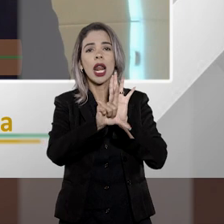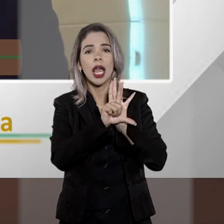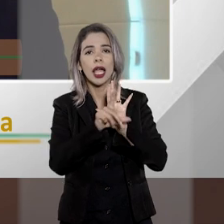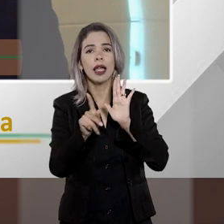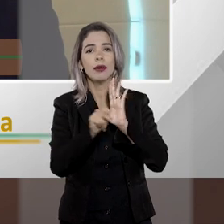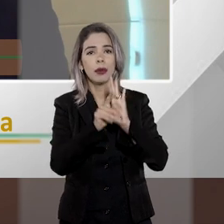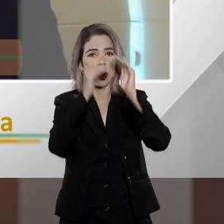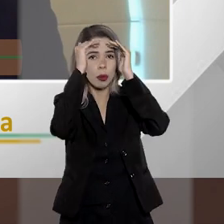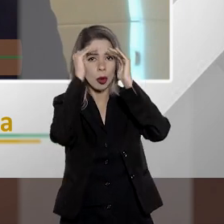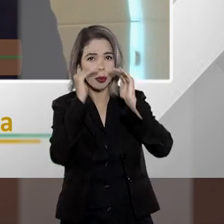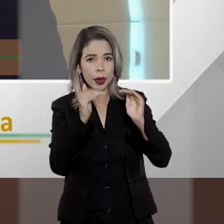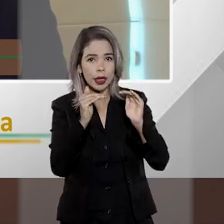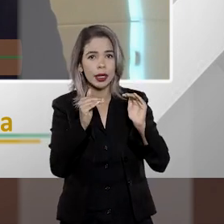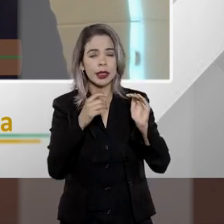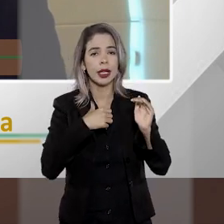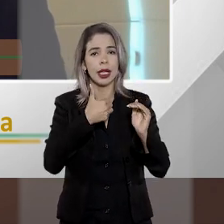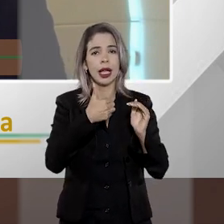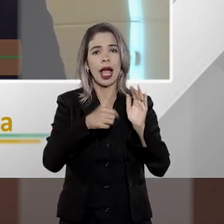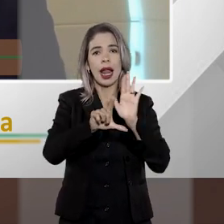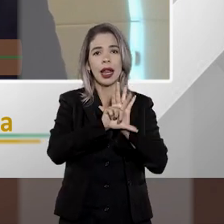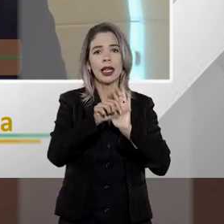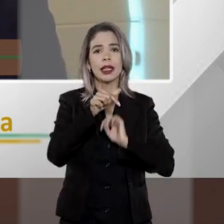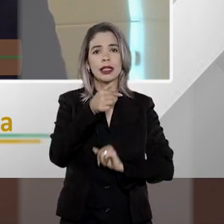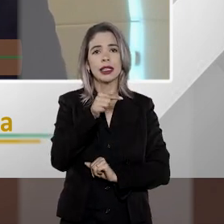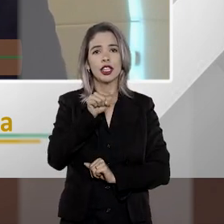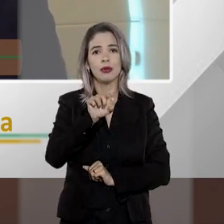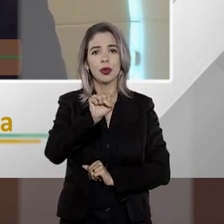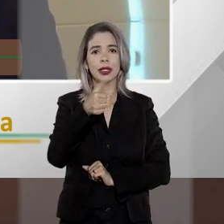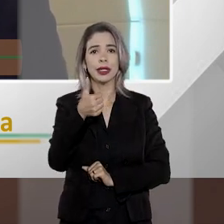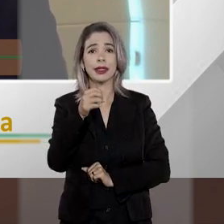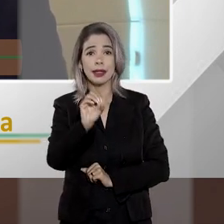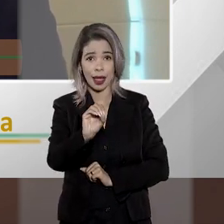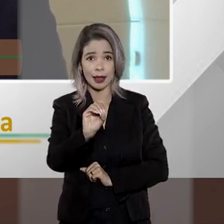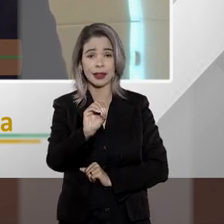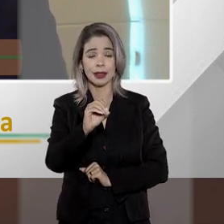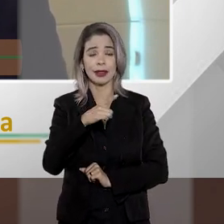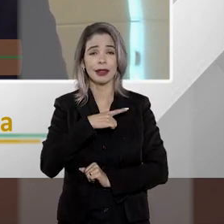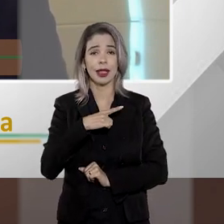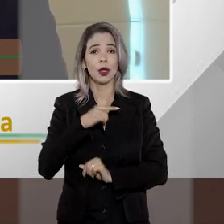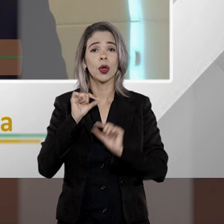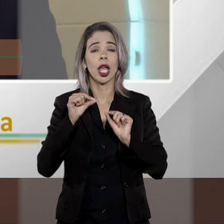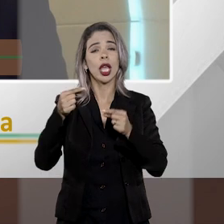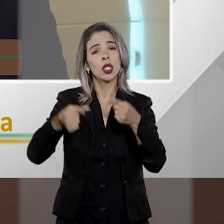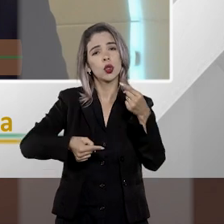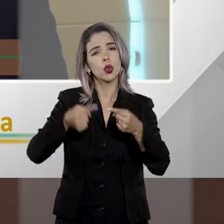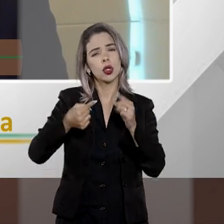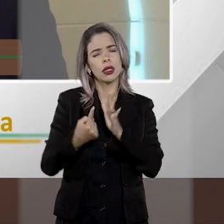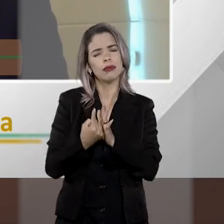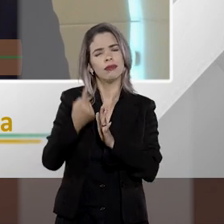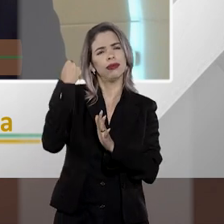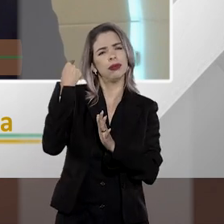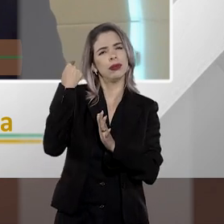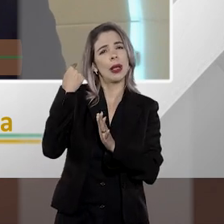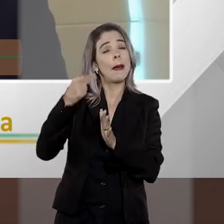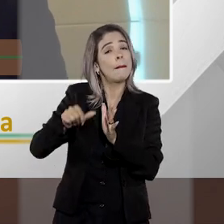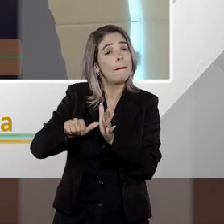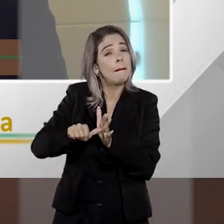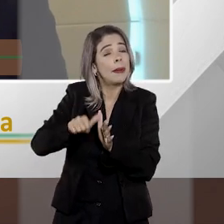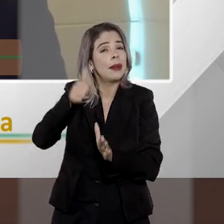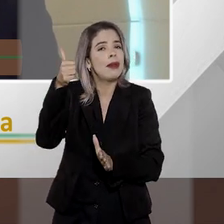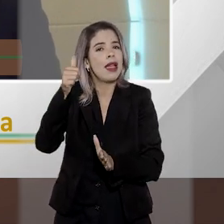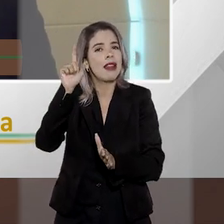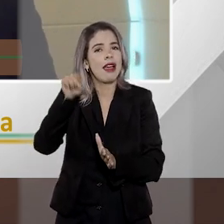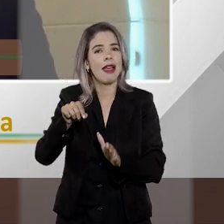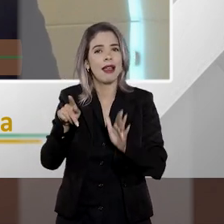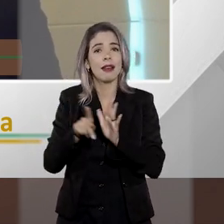de Execuções Penais, a Lei 7.210 de 1984. E uma primeira discussão que foi tratada, né, travada no